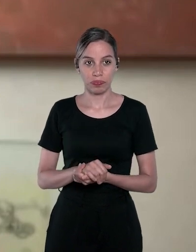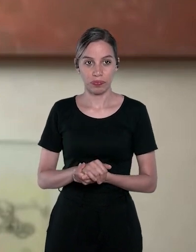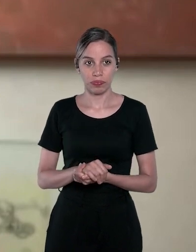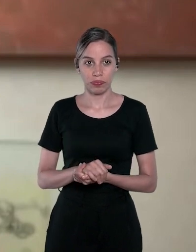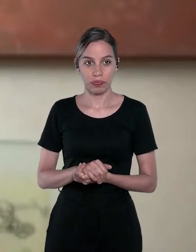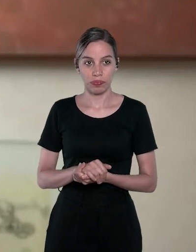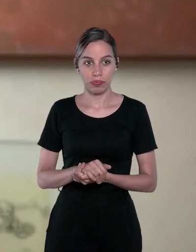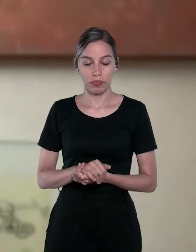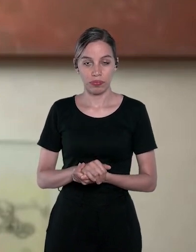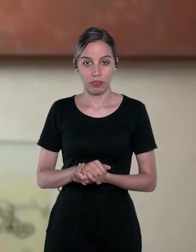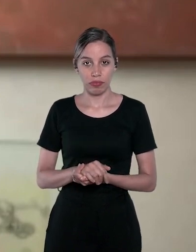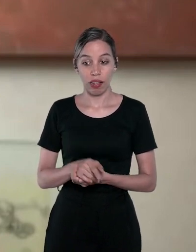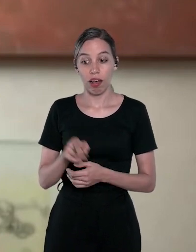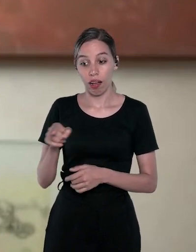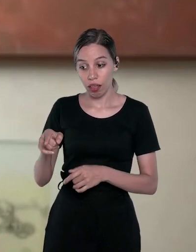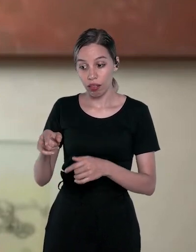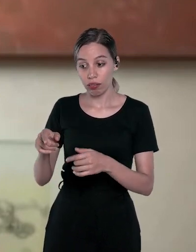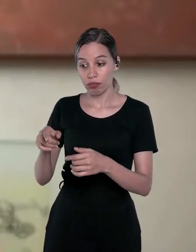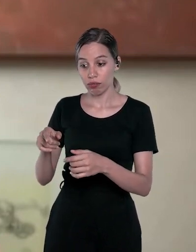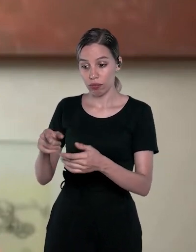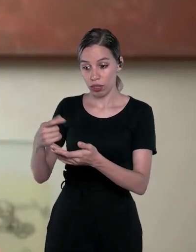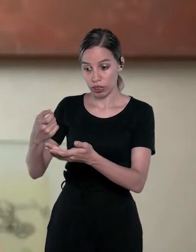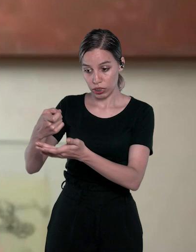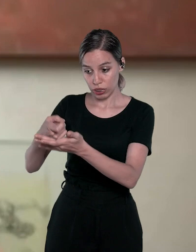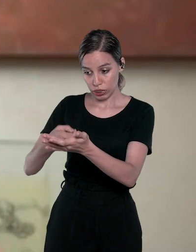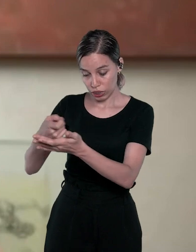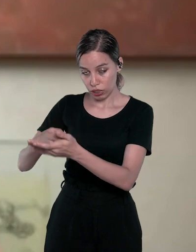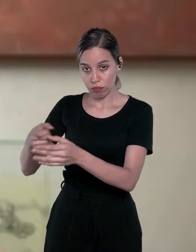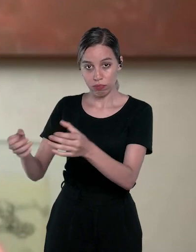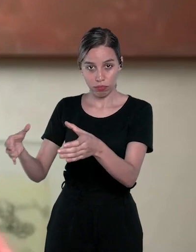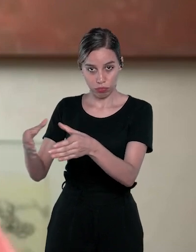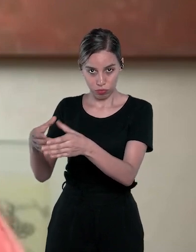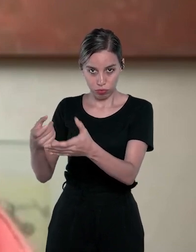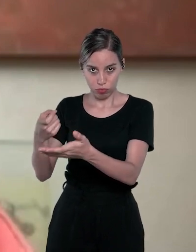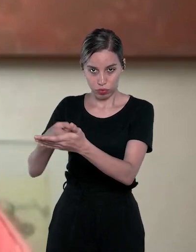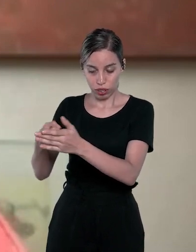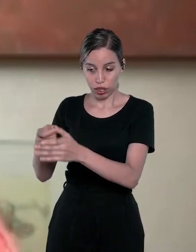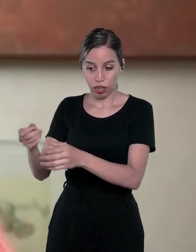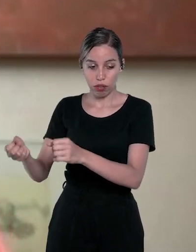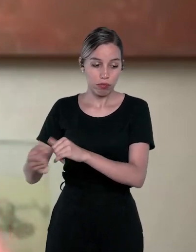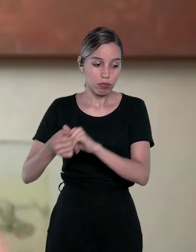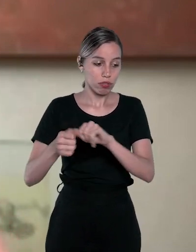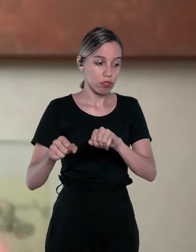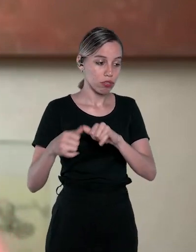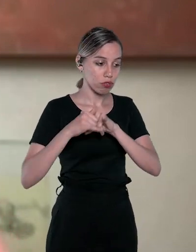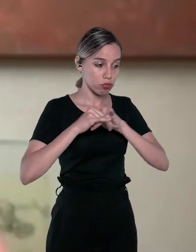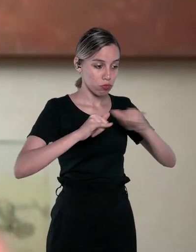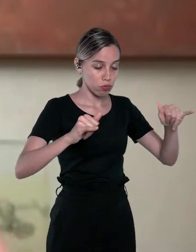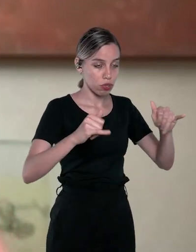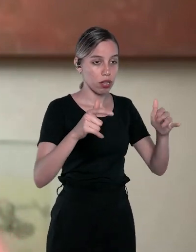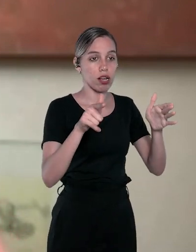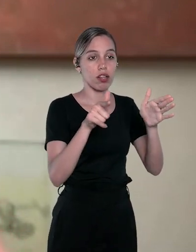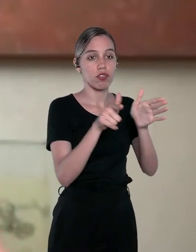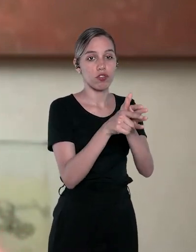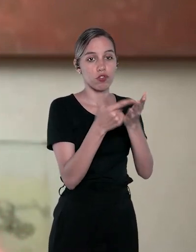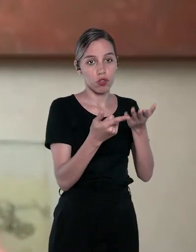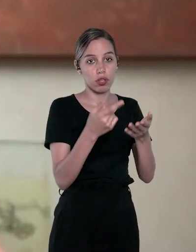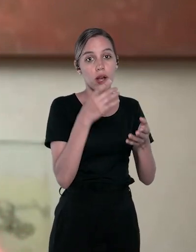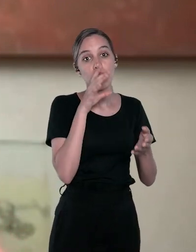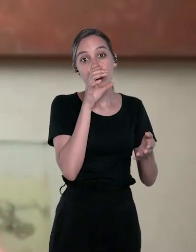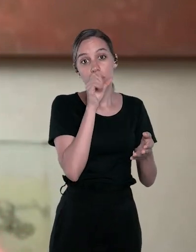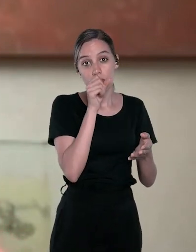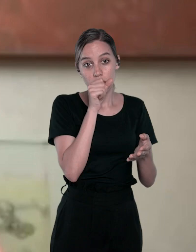o jornal Minas Gerais, o órgão oficial do Estado. Todos os sábados, semanalmente,